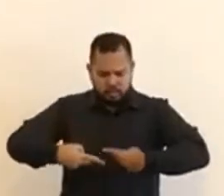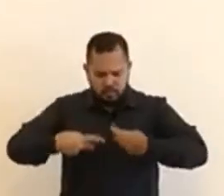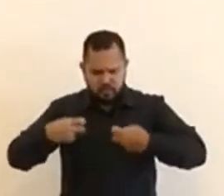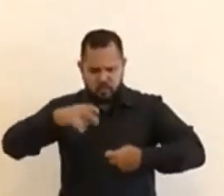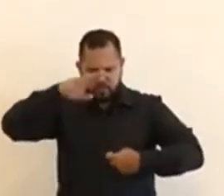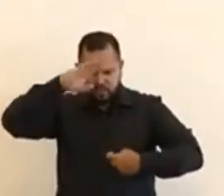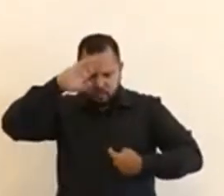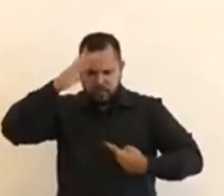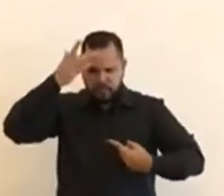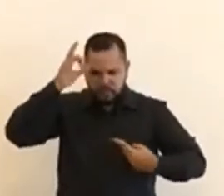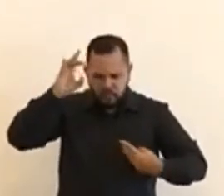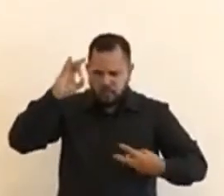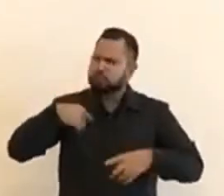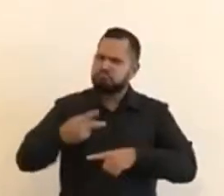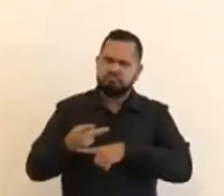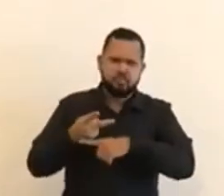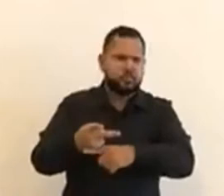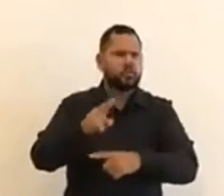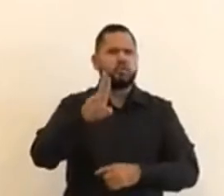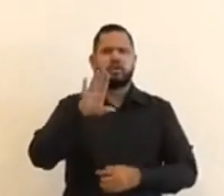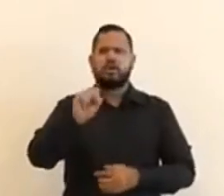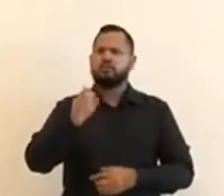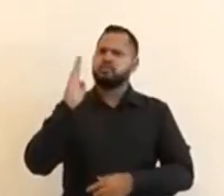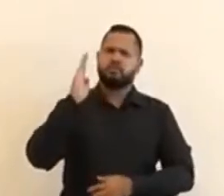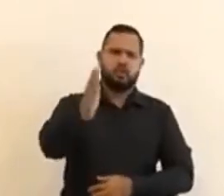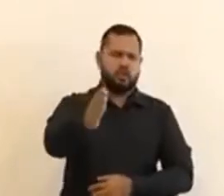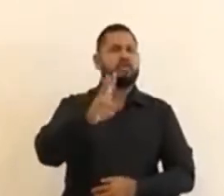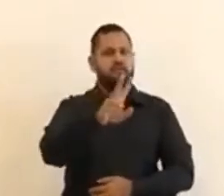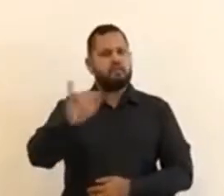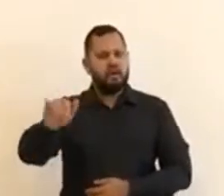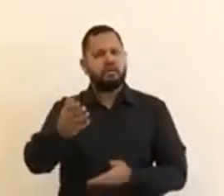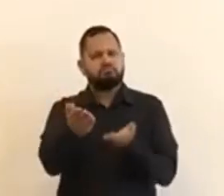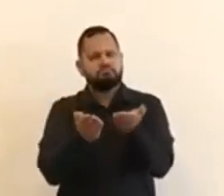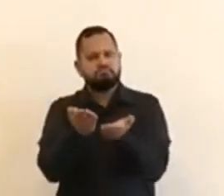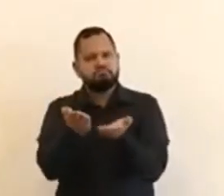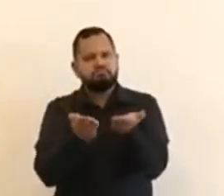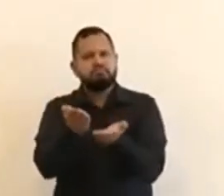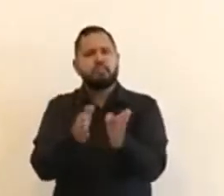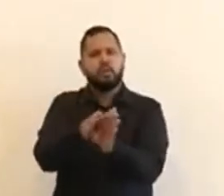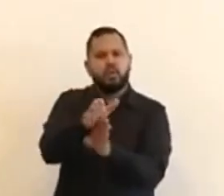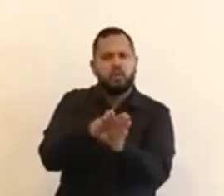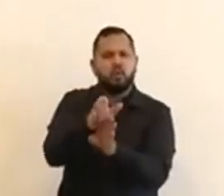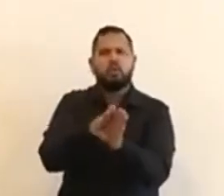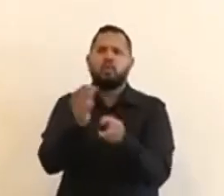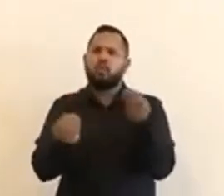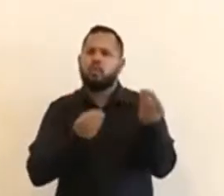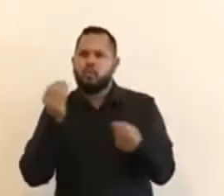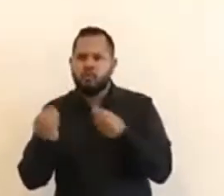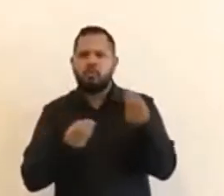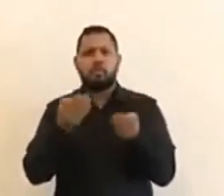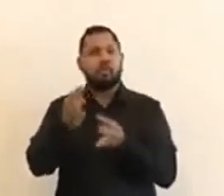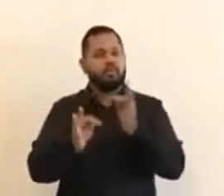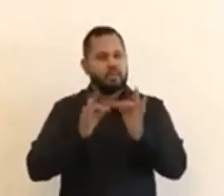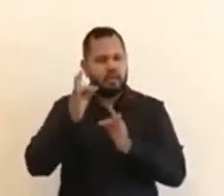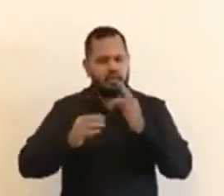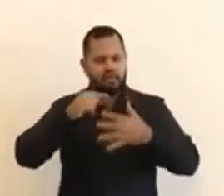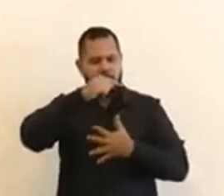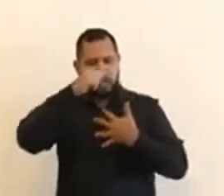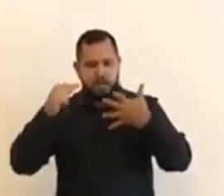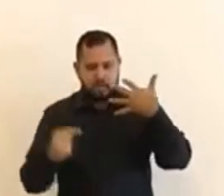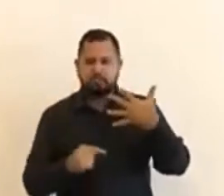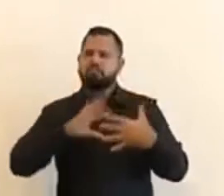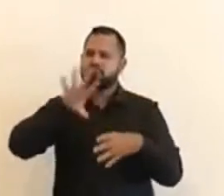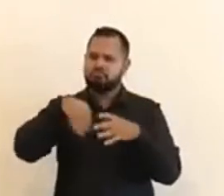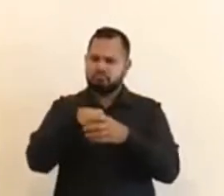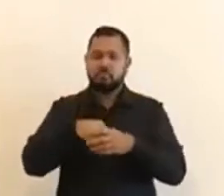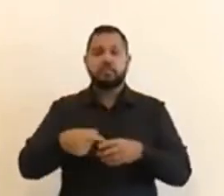sintomas, procure a unidade básica de saúde e você vai ter a orientação necessária, o tratamento necessário e